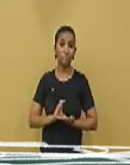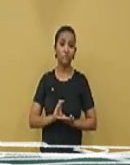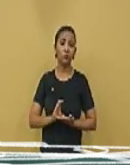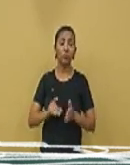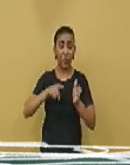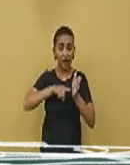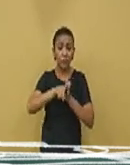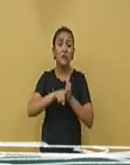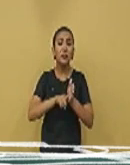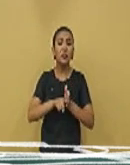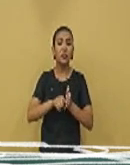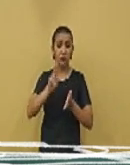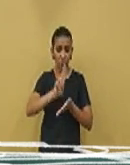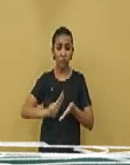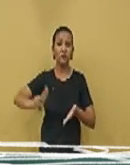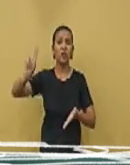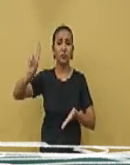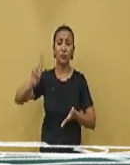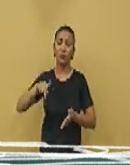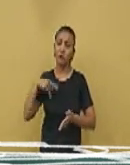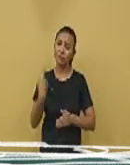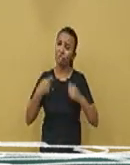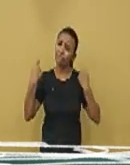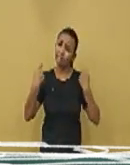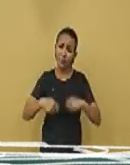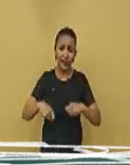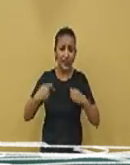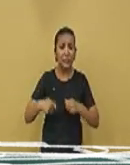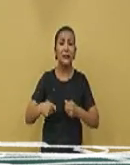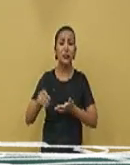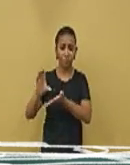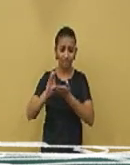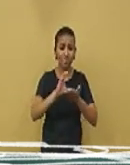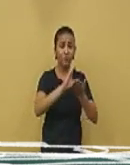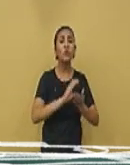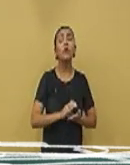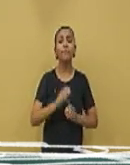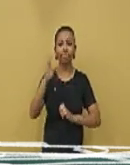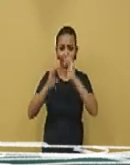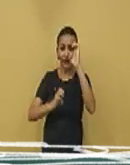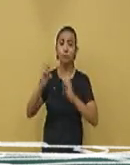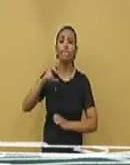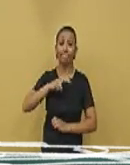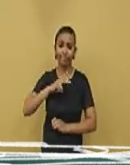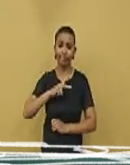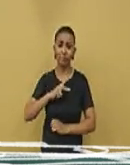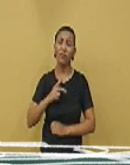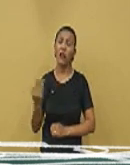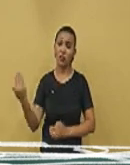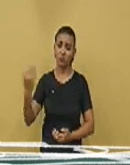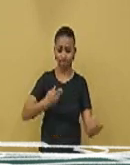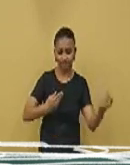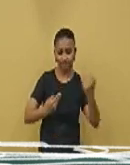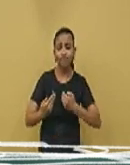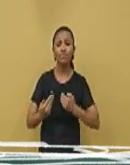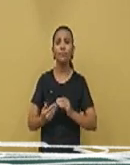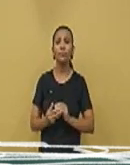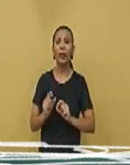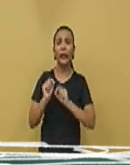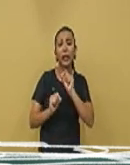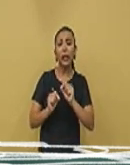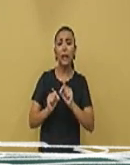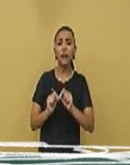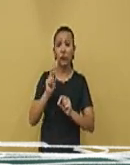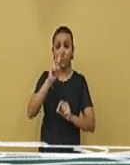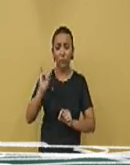na universidade. Nós precisamos de investimentos, sim, de empresas privadas. Elas vão vir e quem vai definir como vai